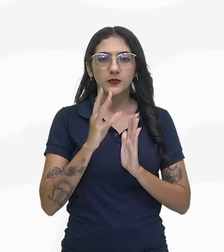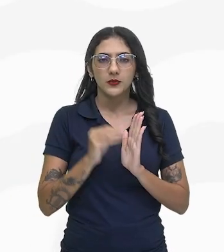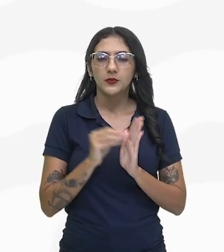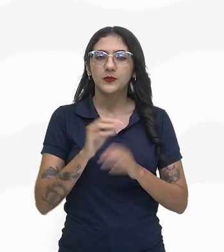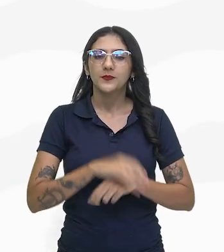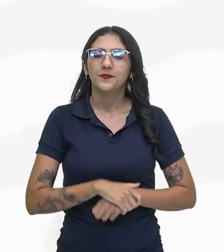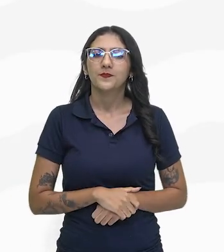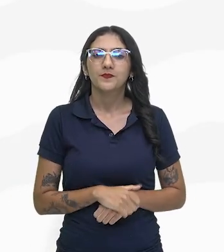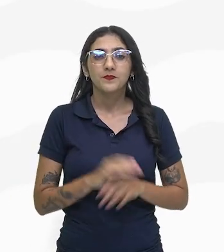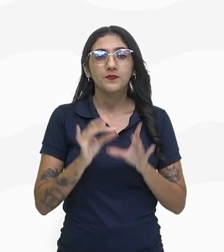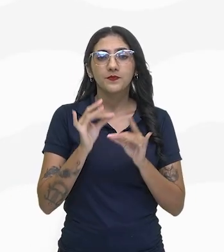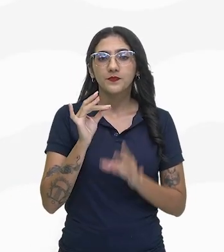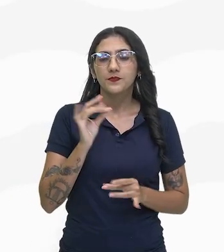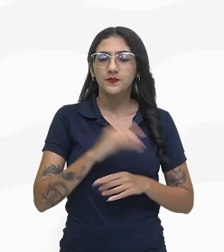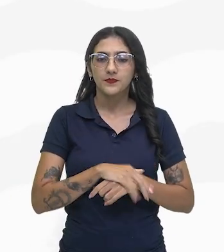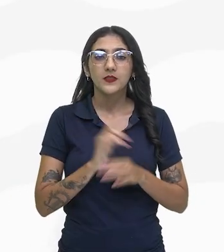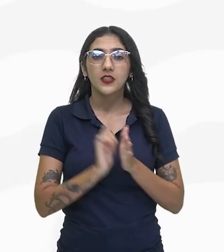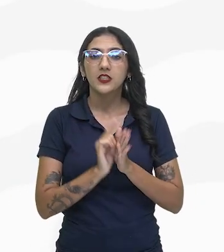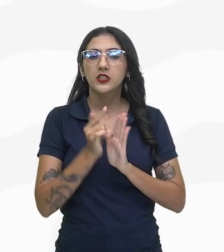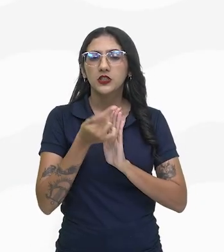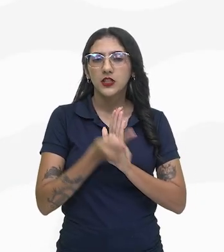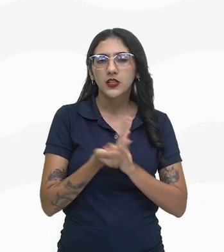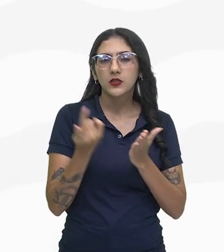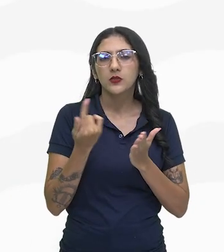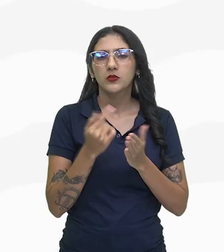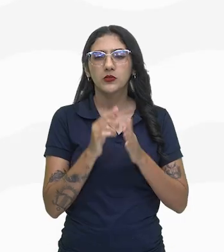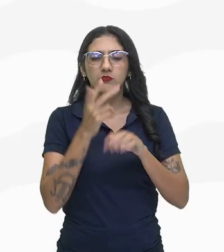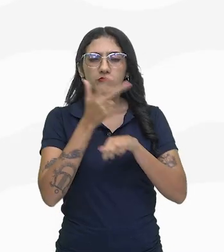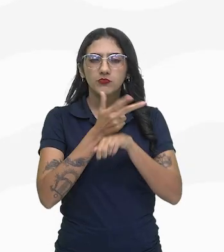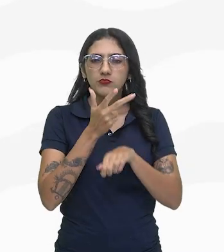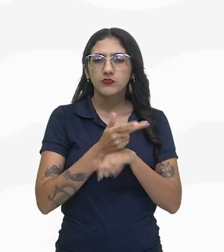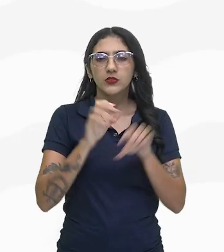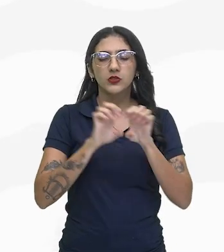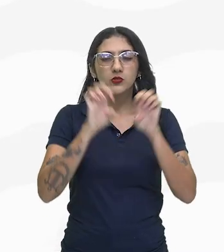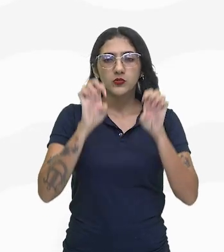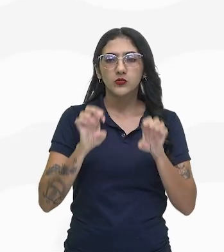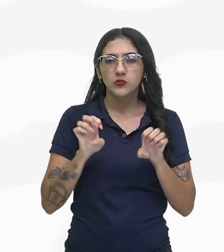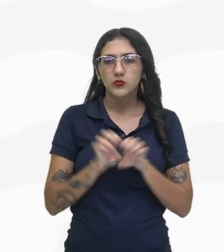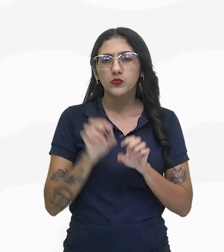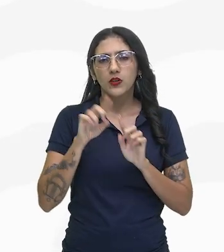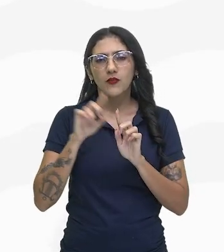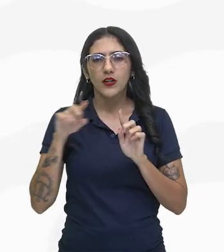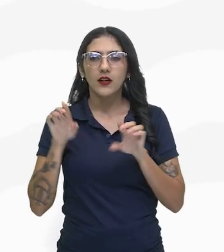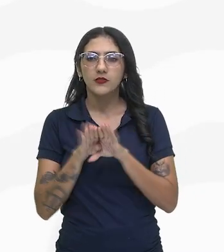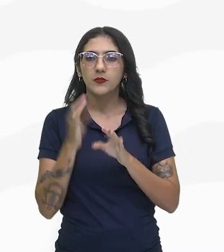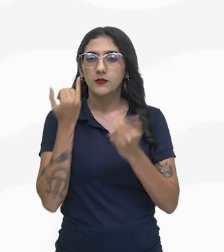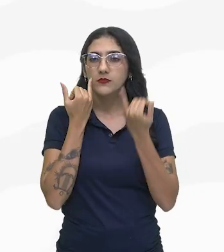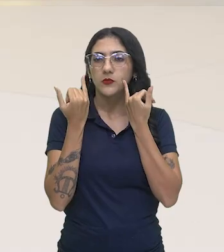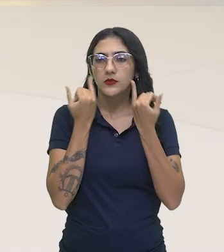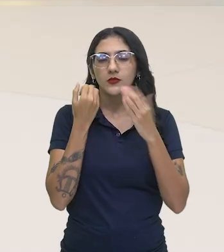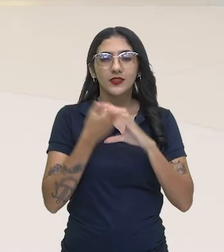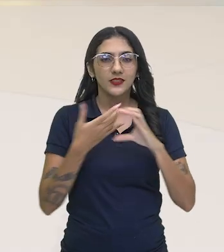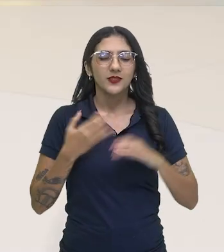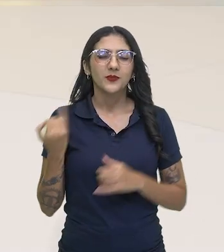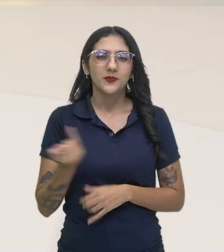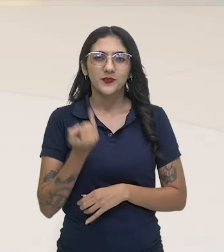E o detalhamento é gênero documentário, estrutura, variáveis e elementos